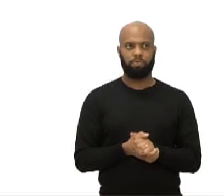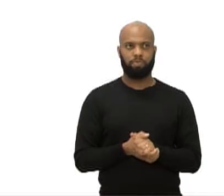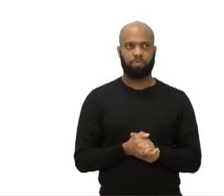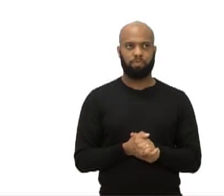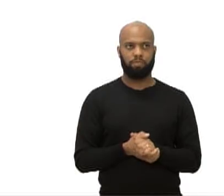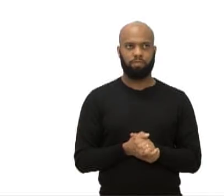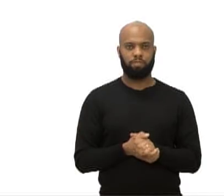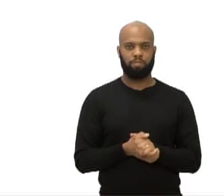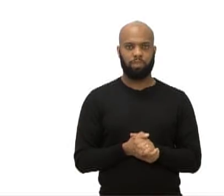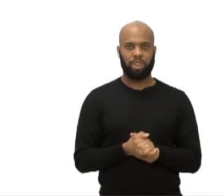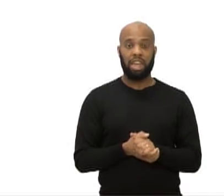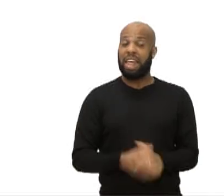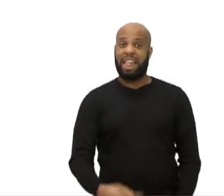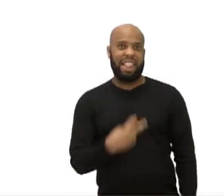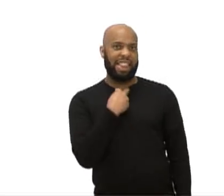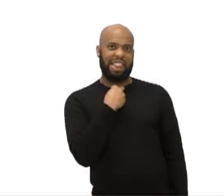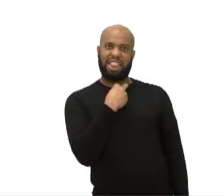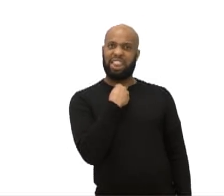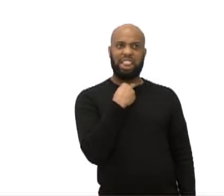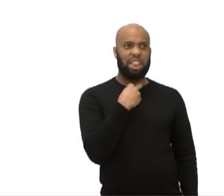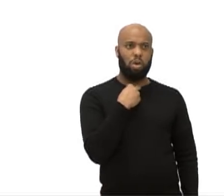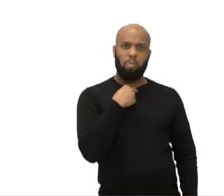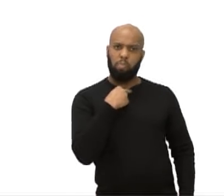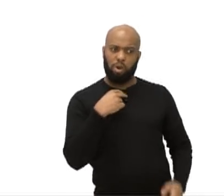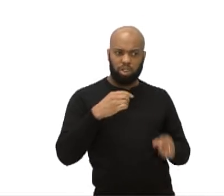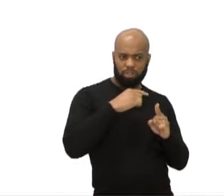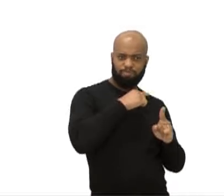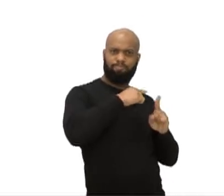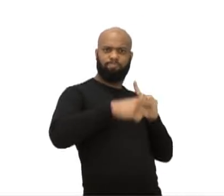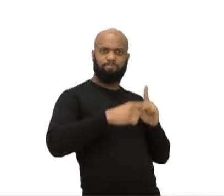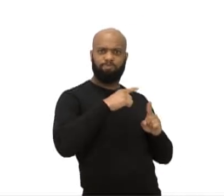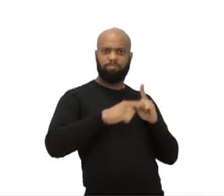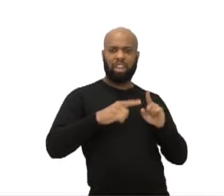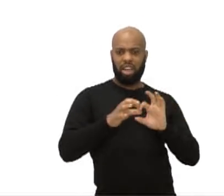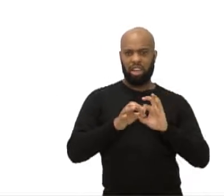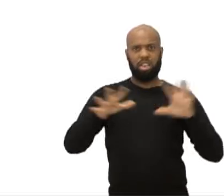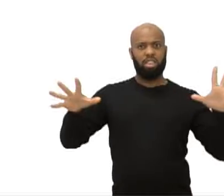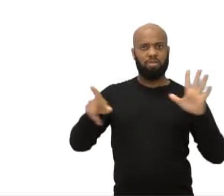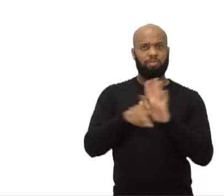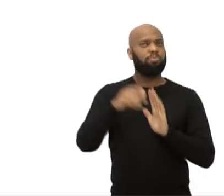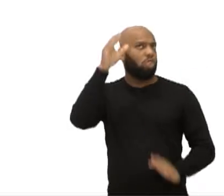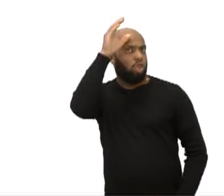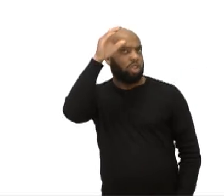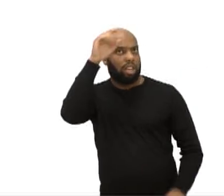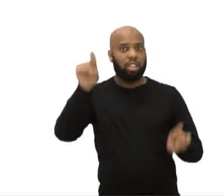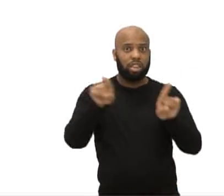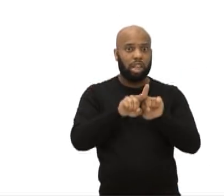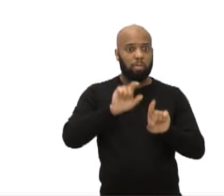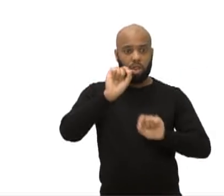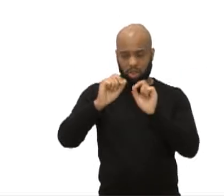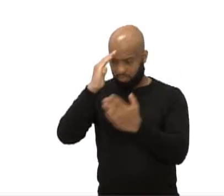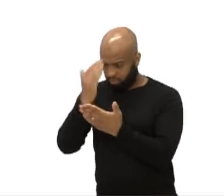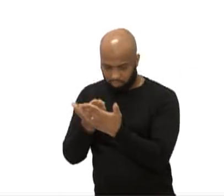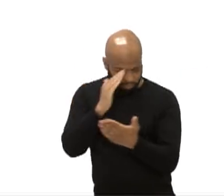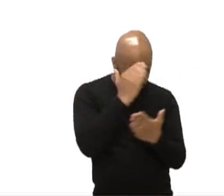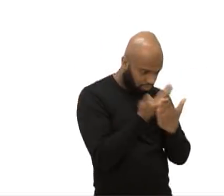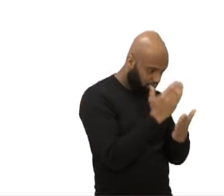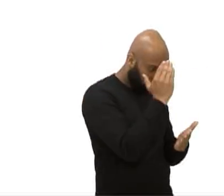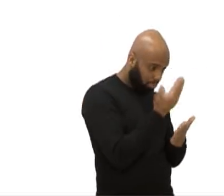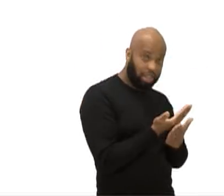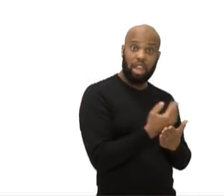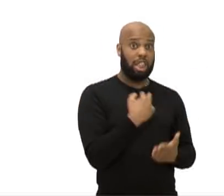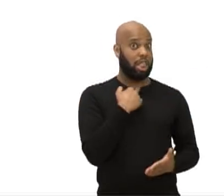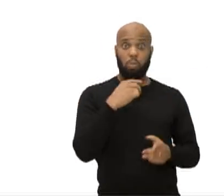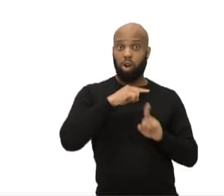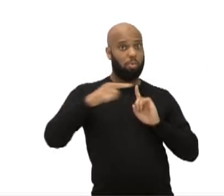É inviolável a liberdade de consciência e de crença. Olha o destaque. Inviolável